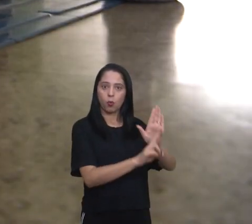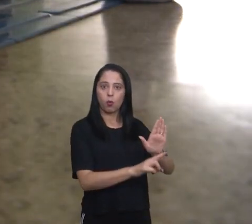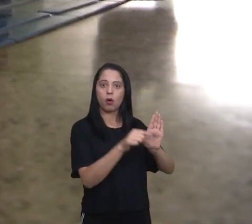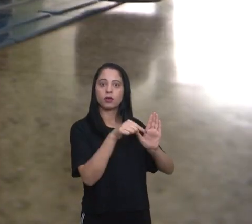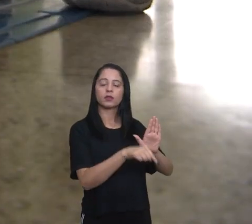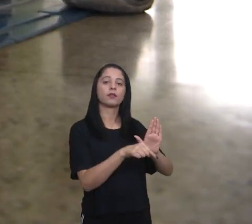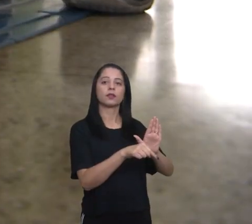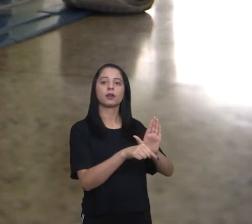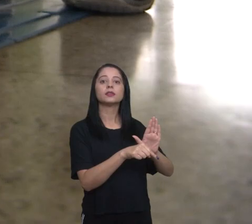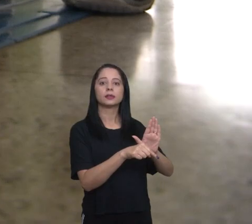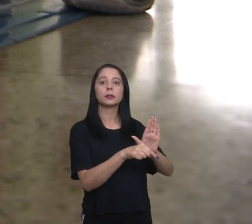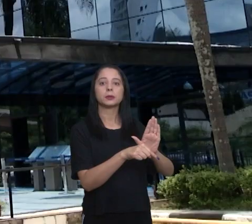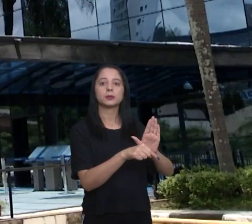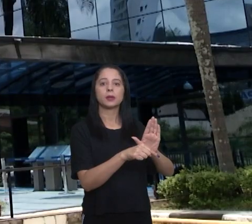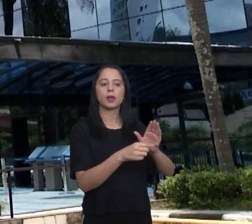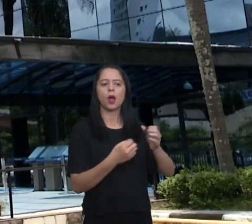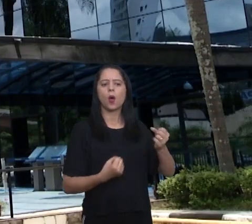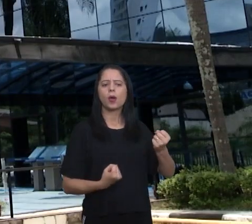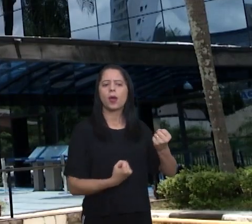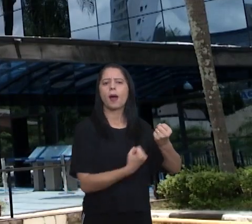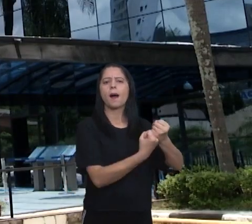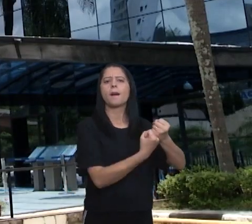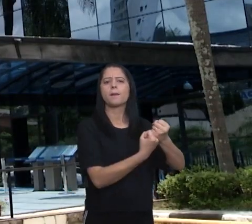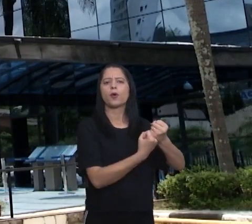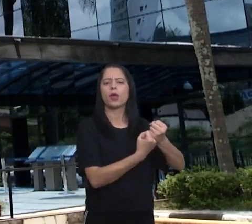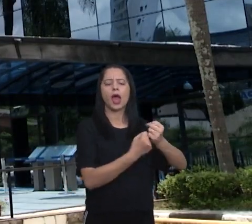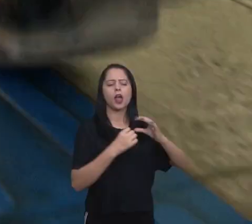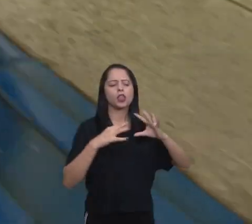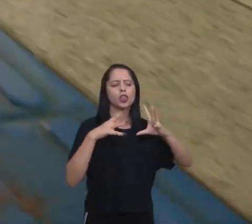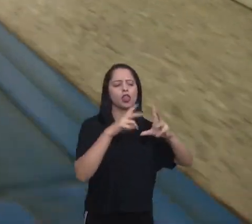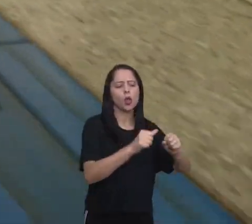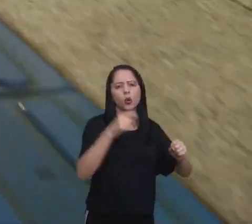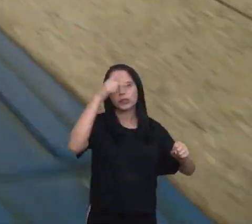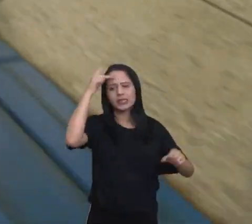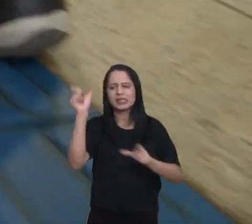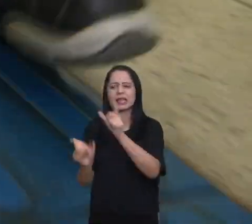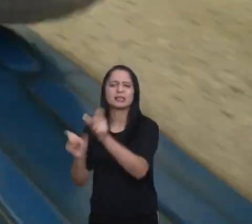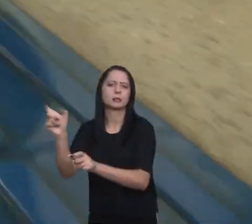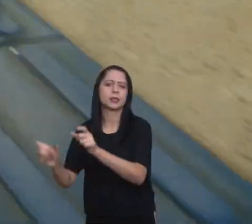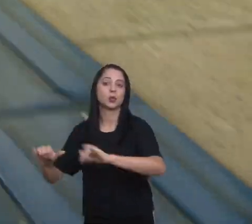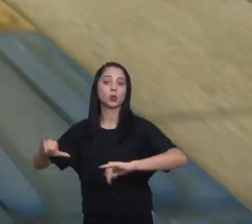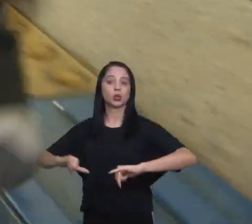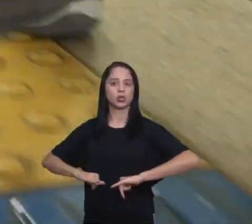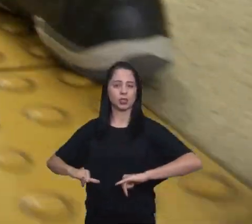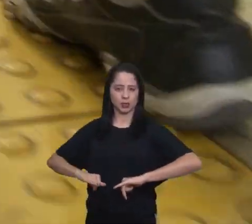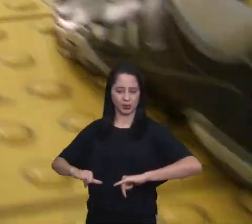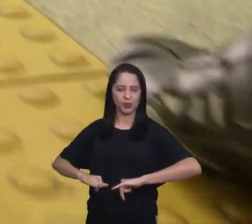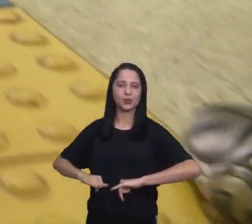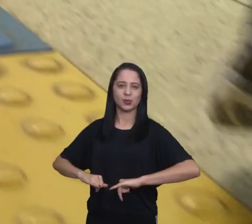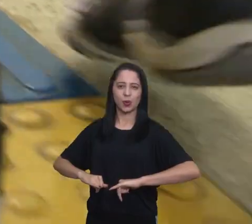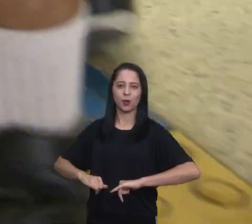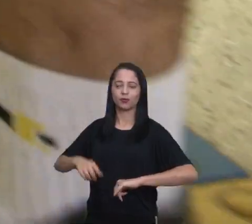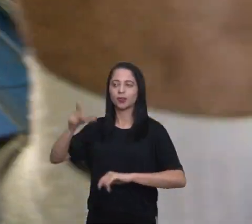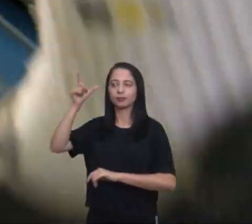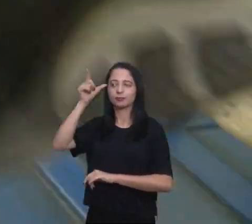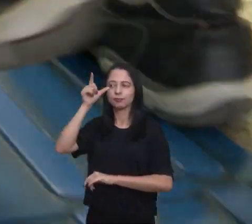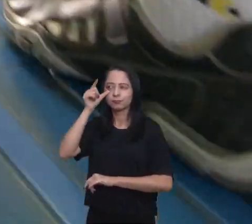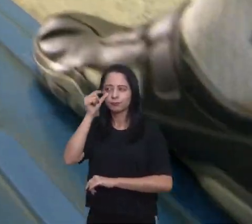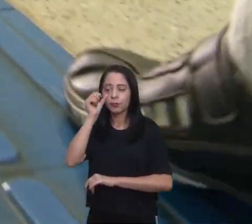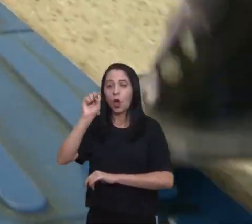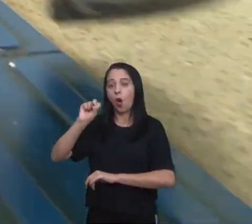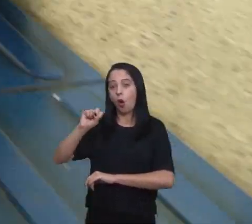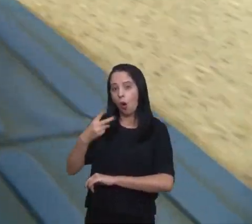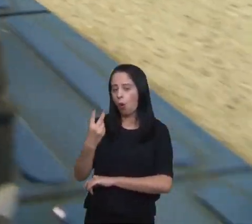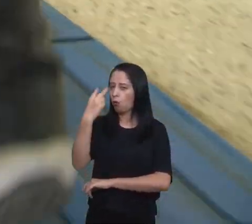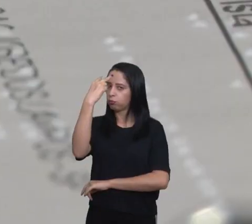de Inclusão do Deficiente Visual foi criada na Câmara para auxiliar e apoiar todas as pessoas que sofrem com problemas causados